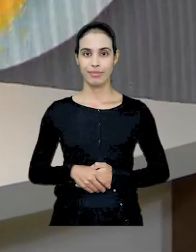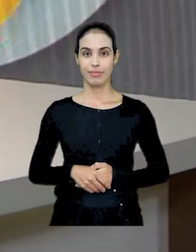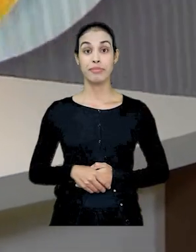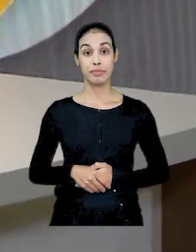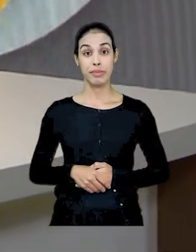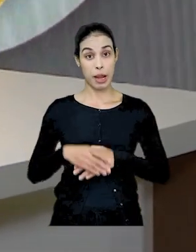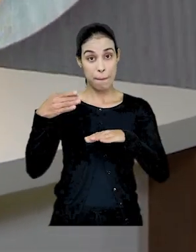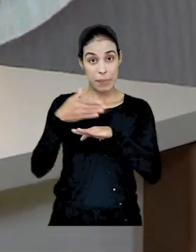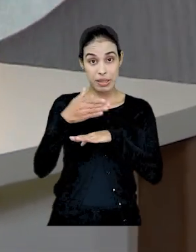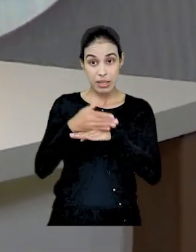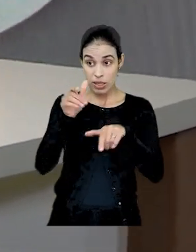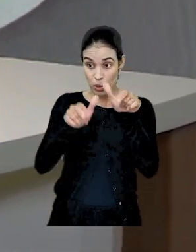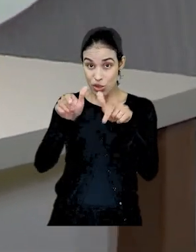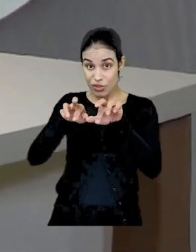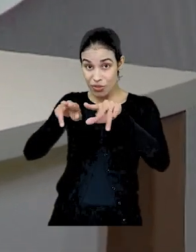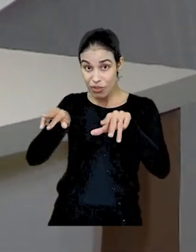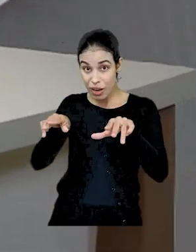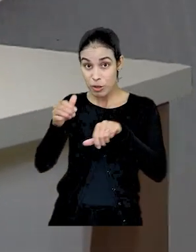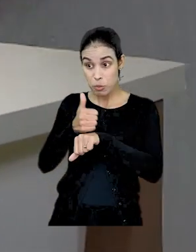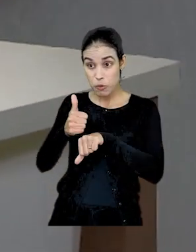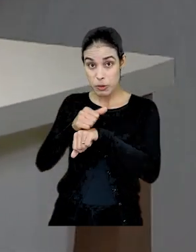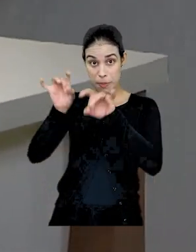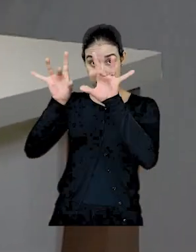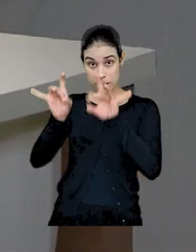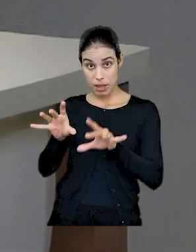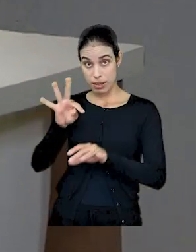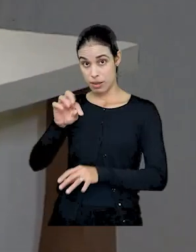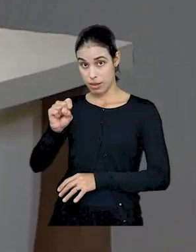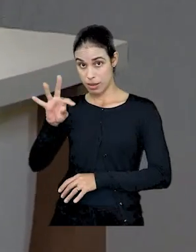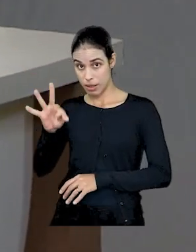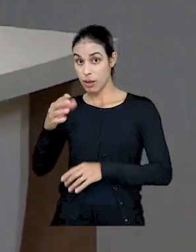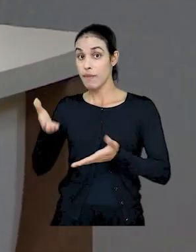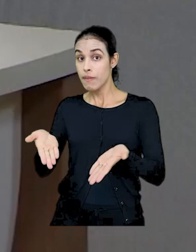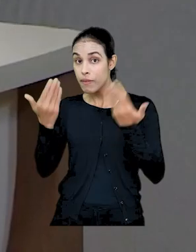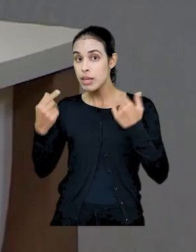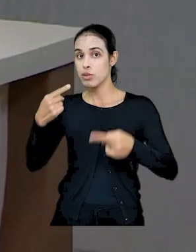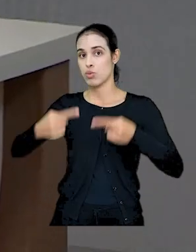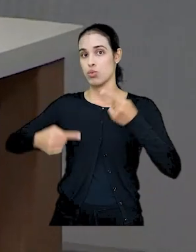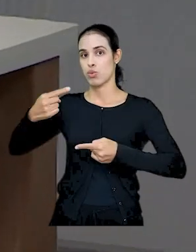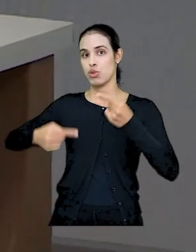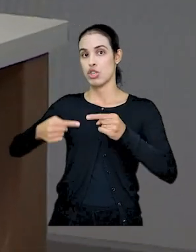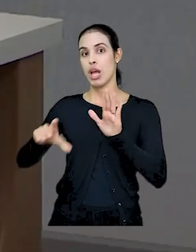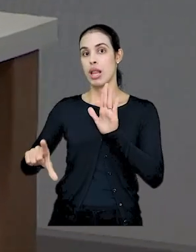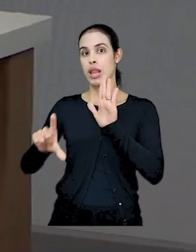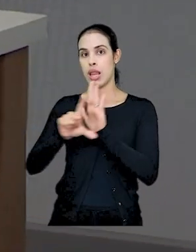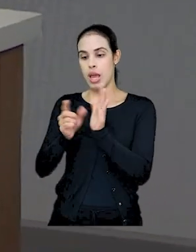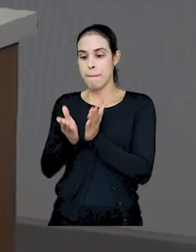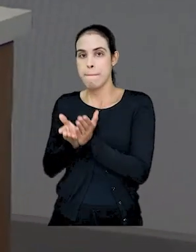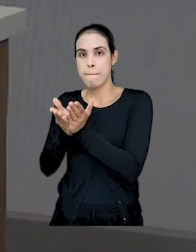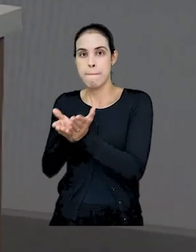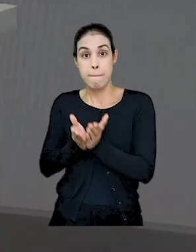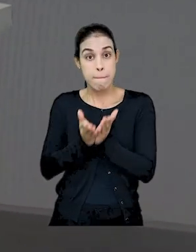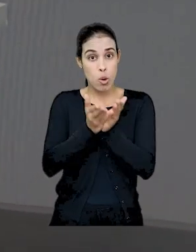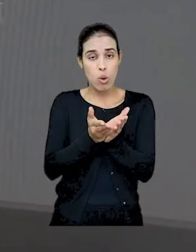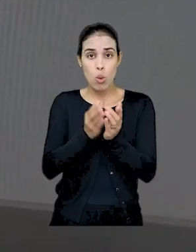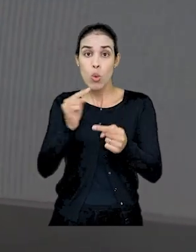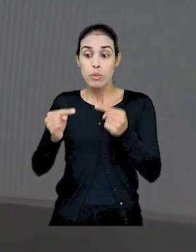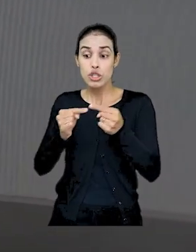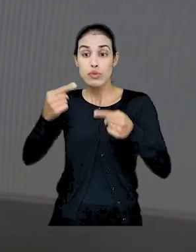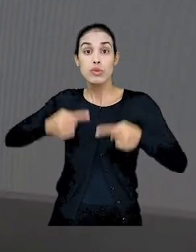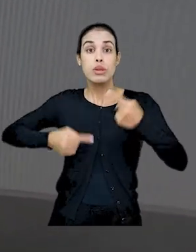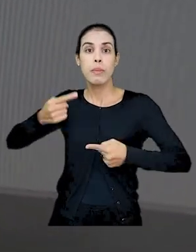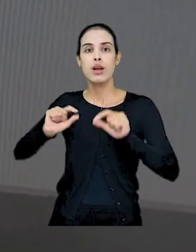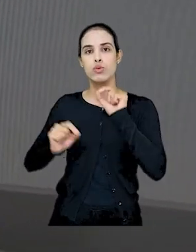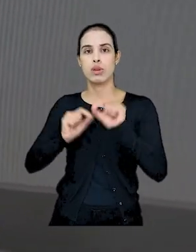com a participação de diversos especialistas o Tribunal Superior do Trabalho discutiu a reforma da lei dos portos o objetivo do debate